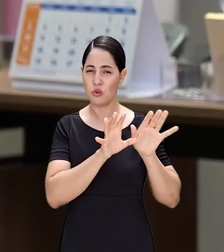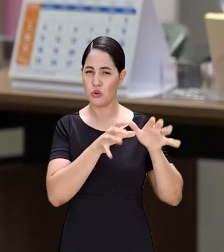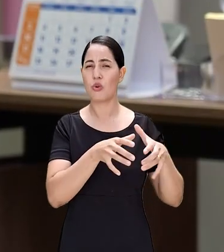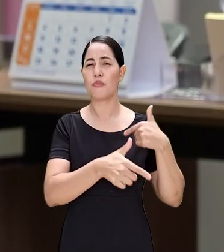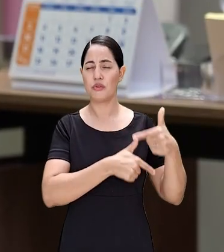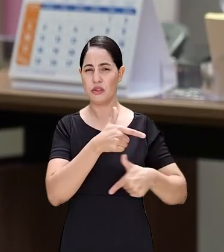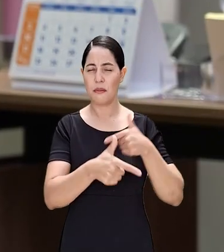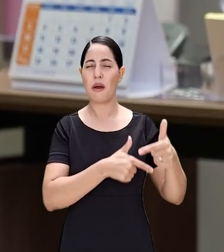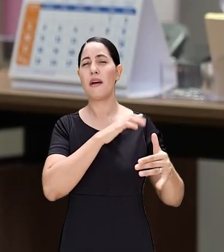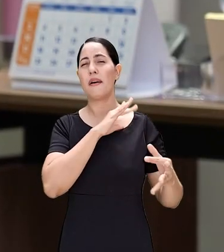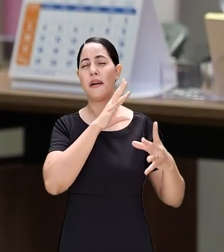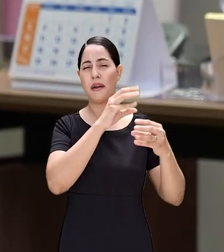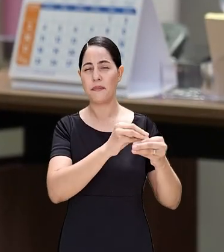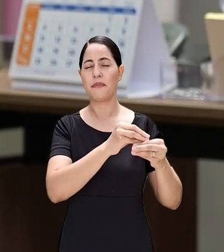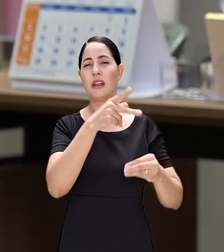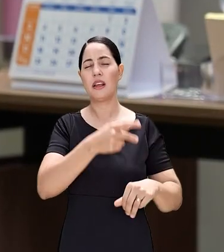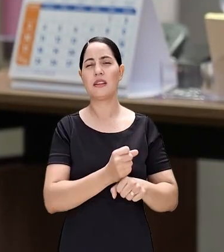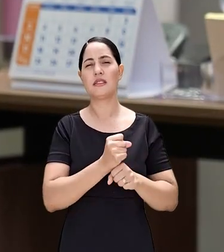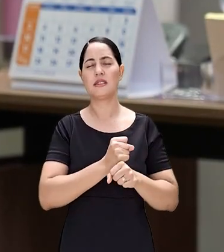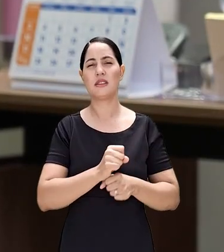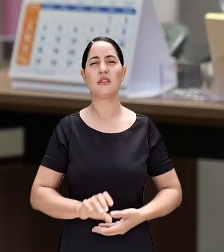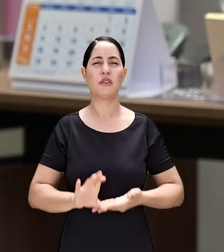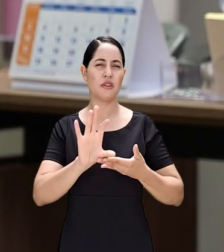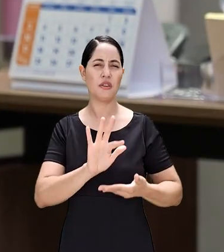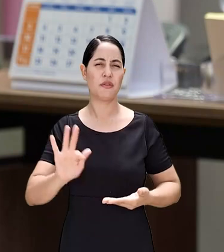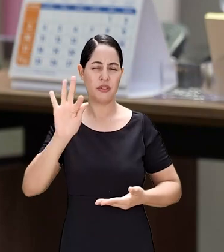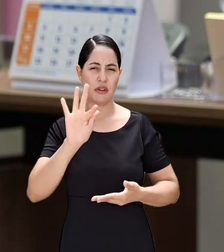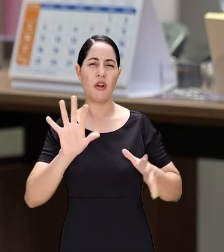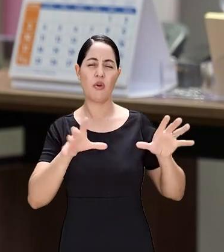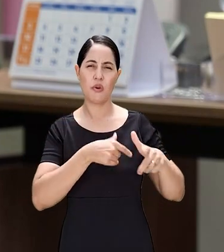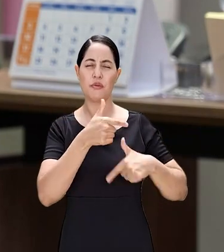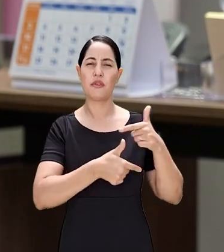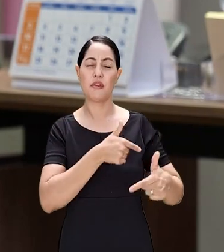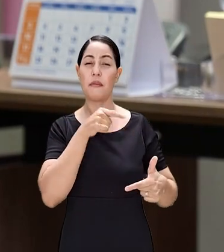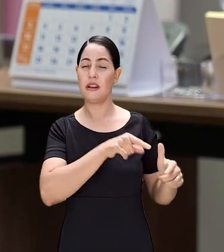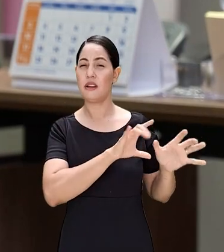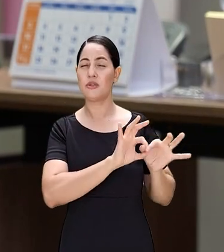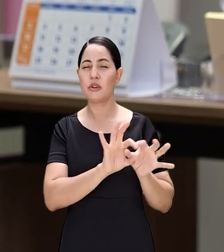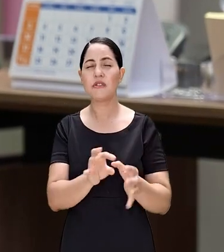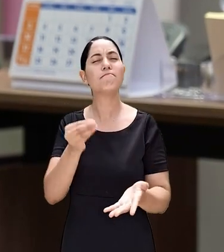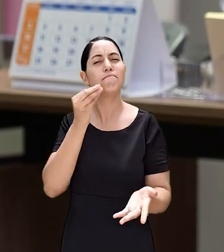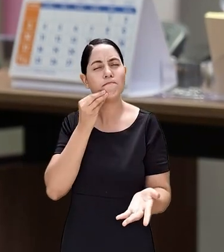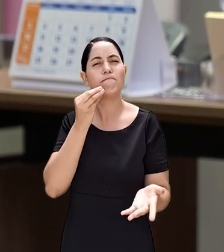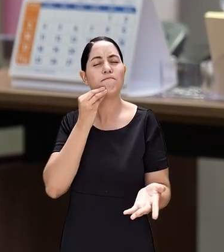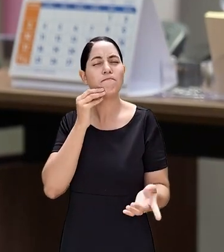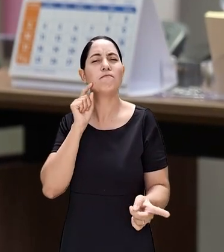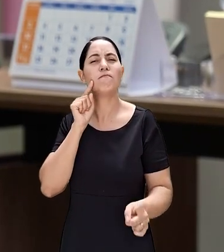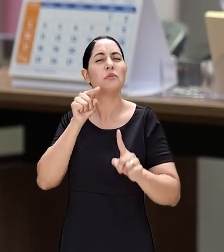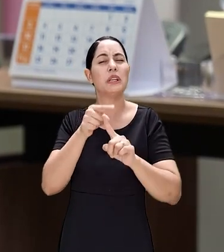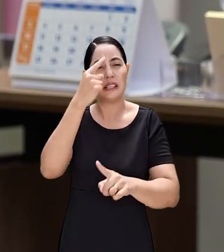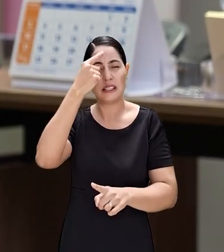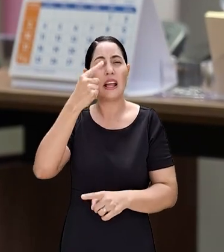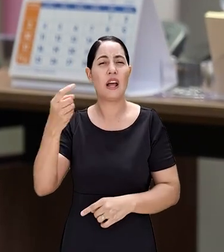trabalho criado esse ano pelo Conselho Federal e a partir daí tentaremos trazer